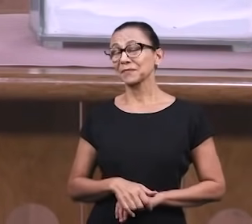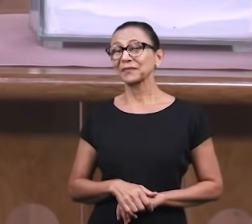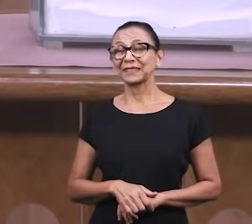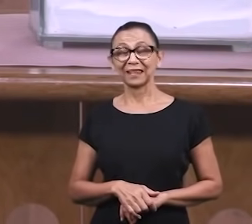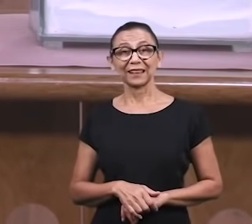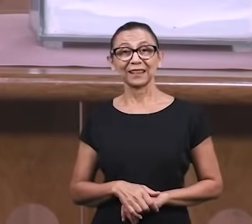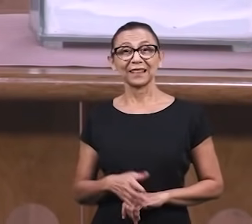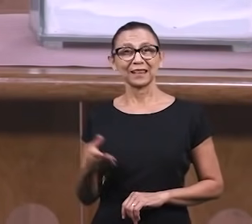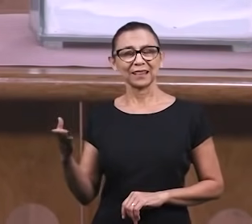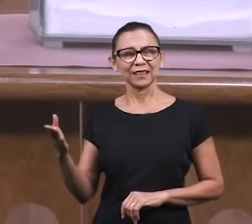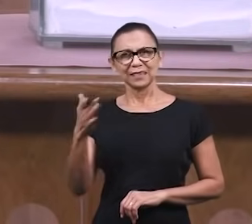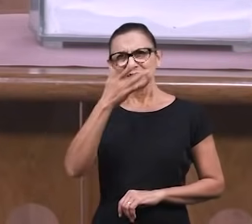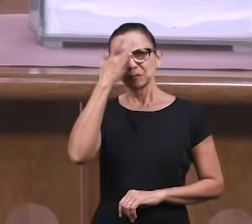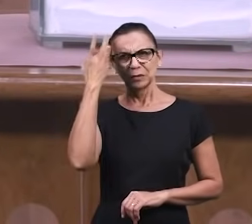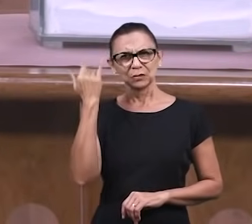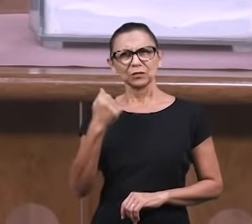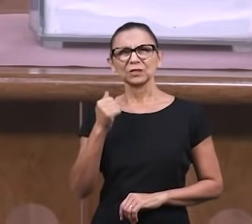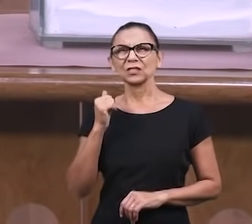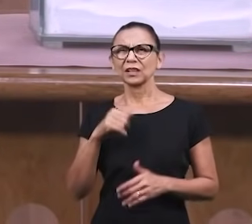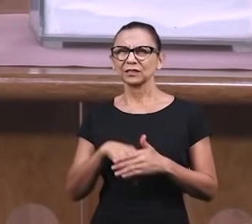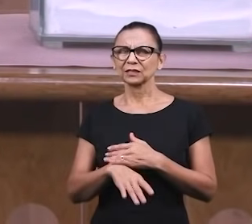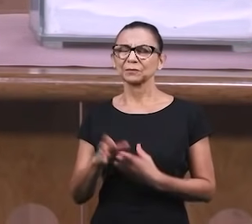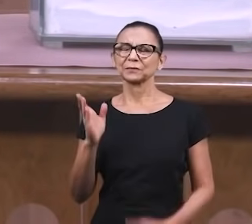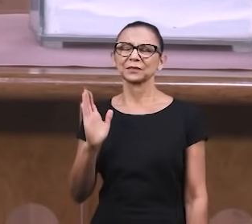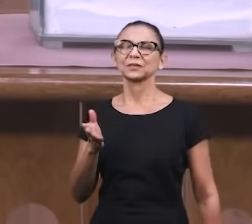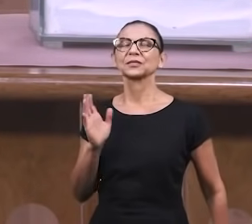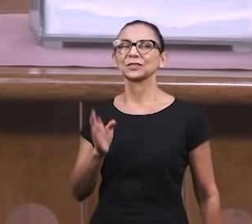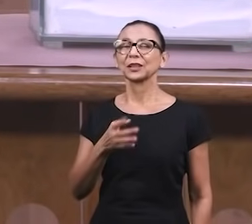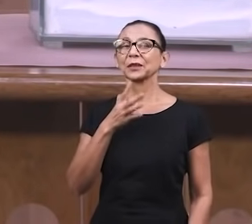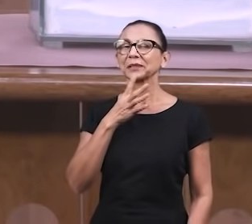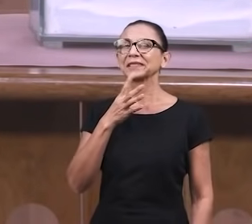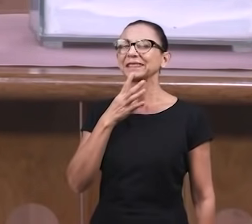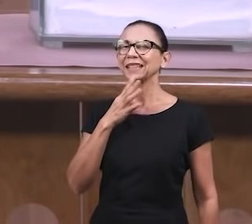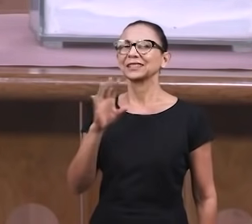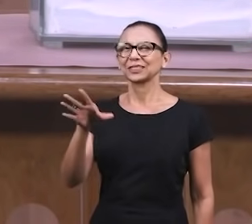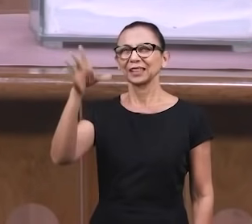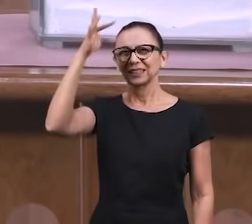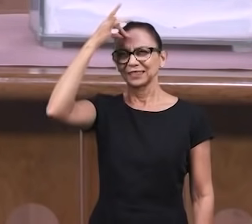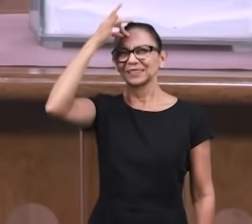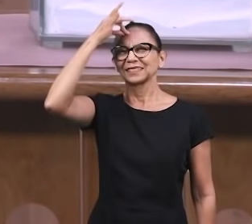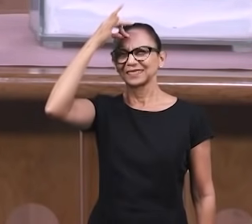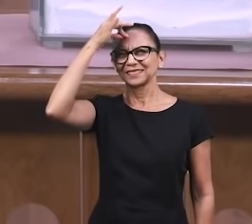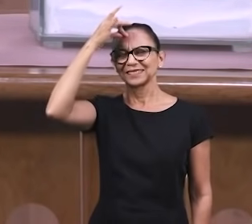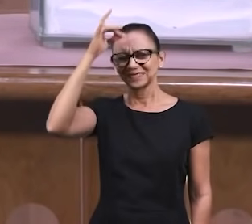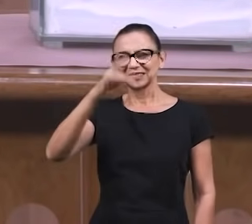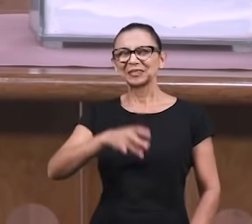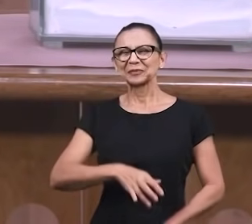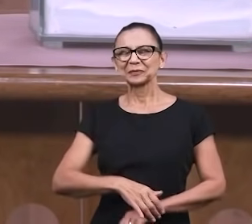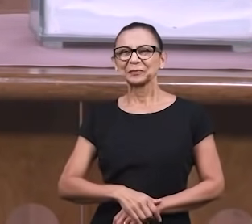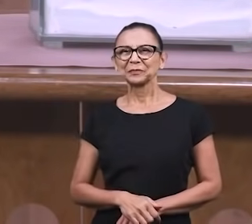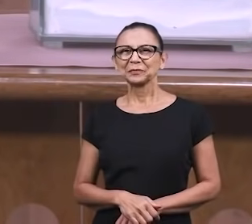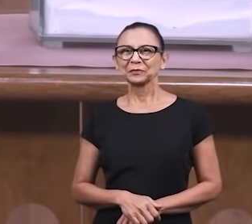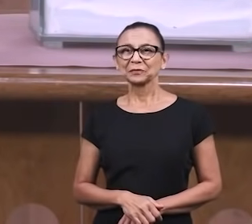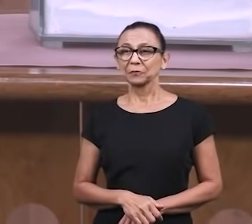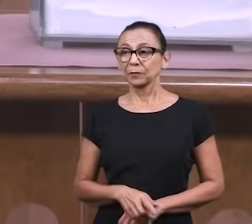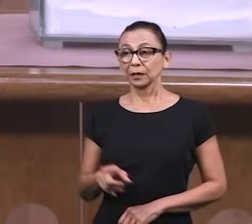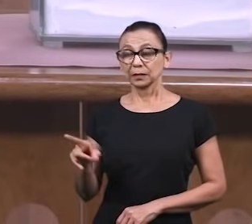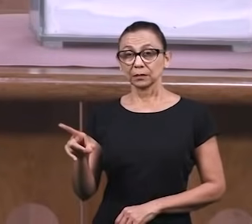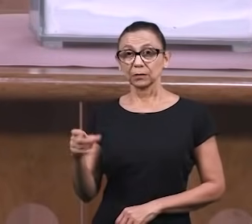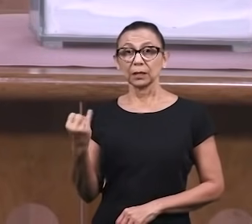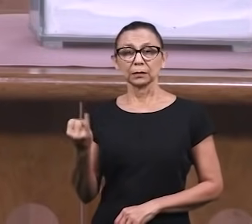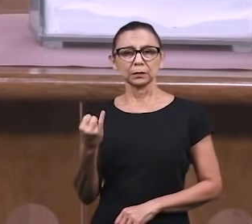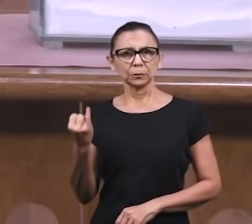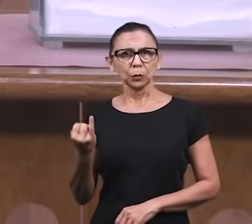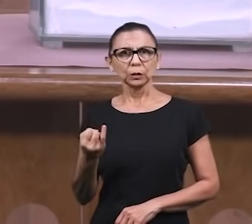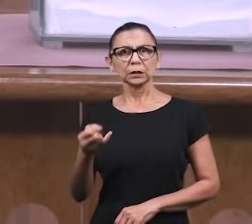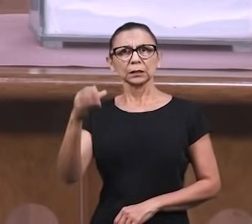0800-707-3076. Aqueles que estão acostumados a assistir a nossa programação, eu acho que já sabem até de qual esse número. Mas este número, ele é muito